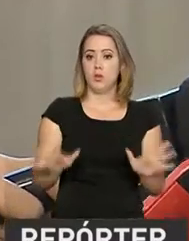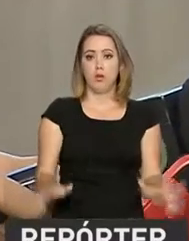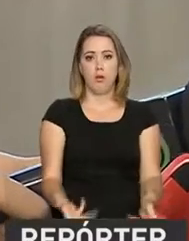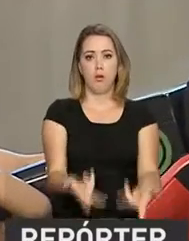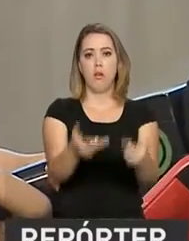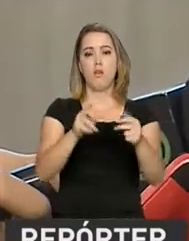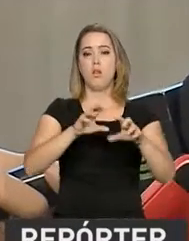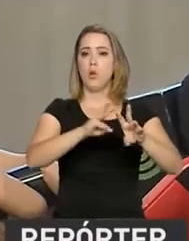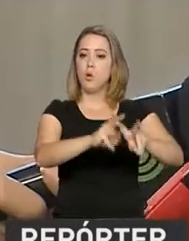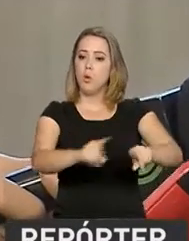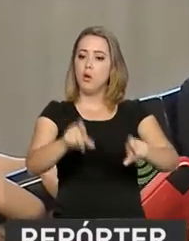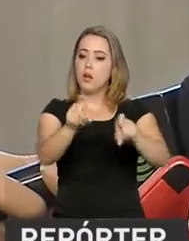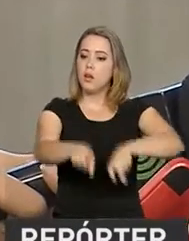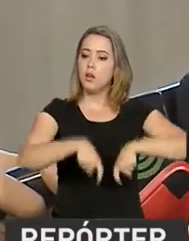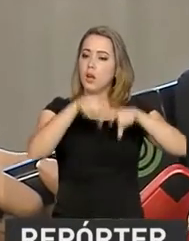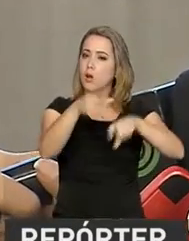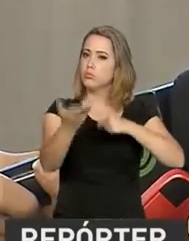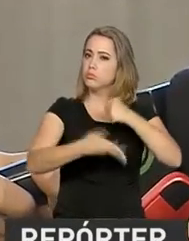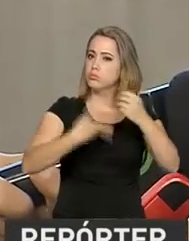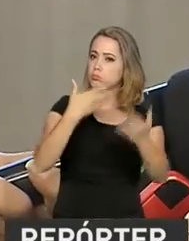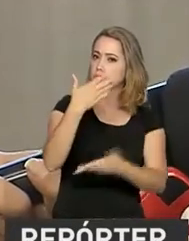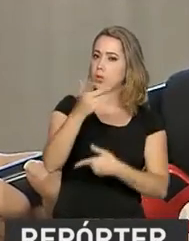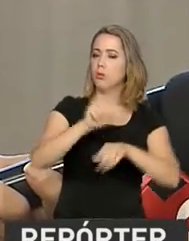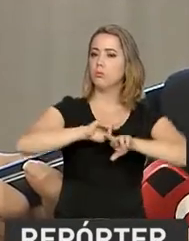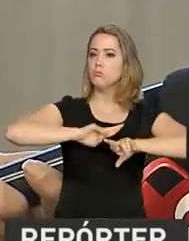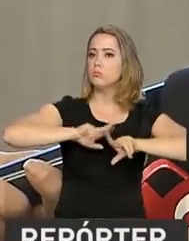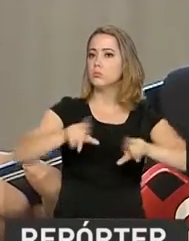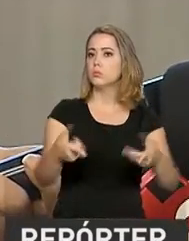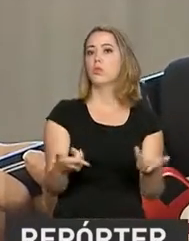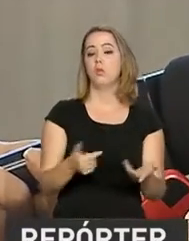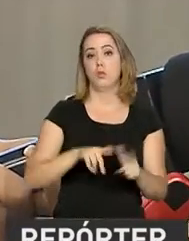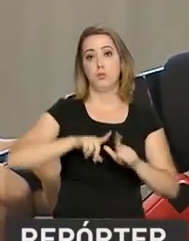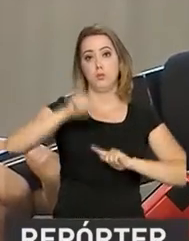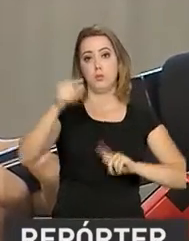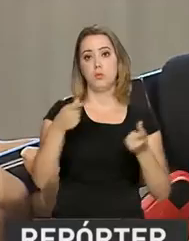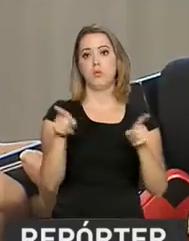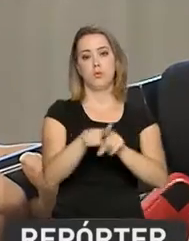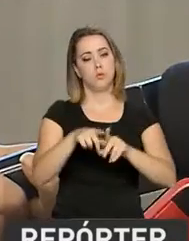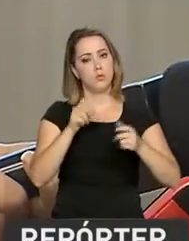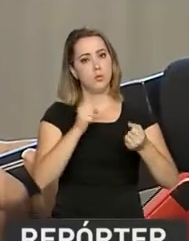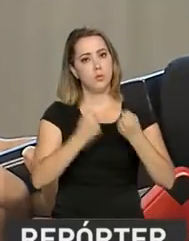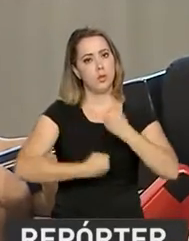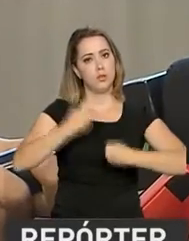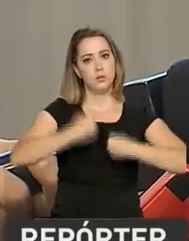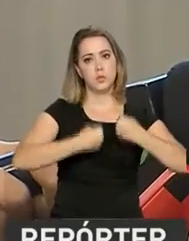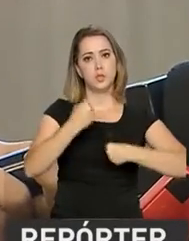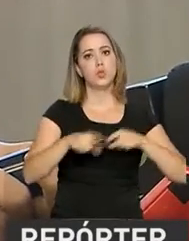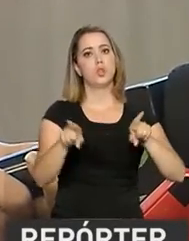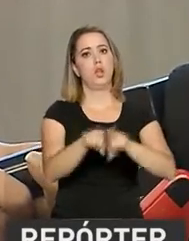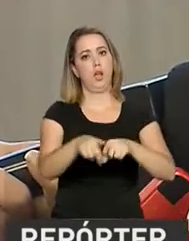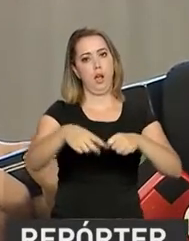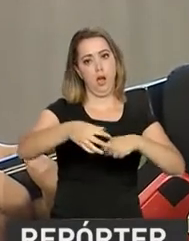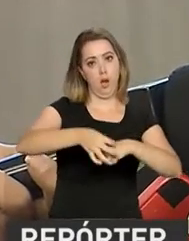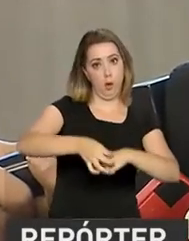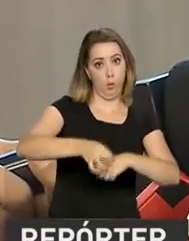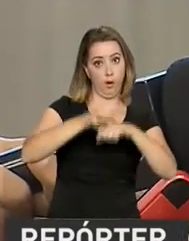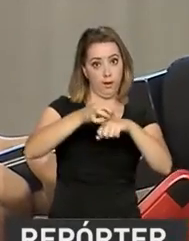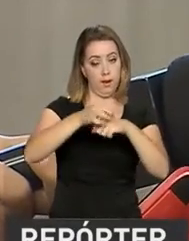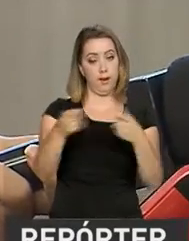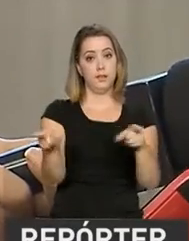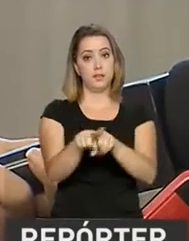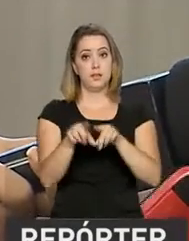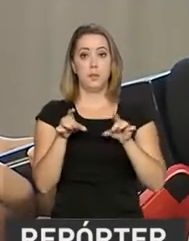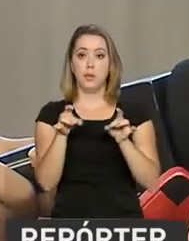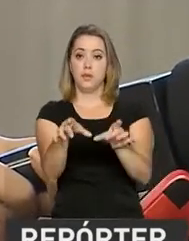um desempenho muito positivo de setores importantes como automotivo e de carnes o crescimento da